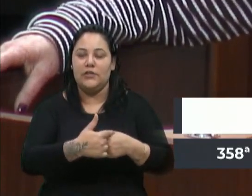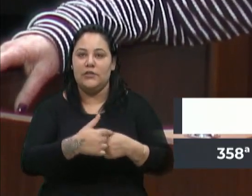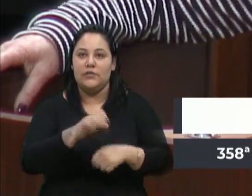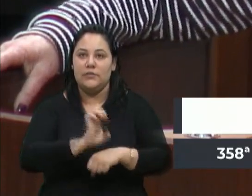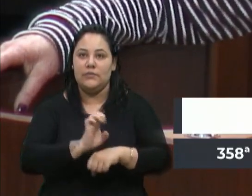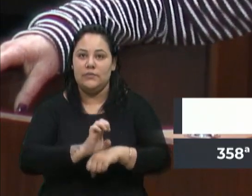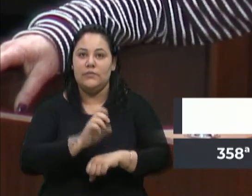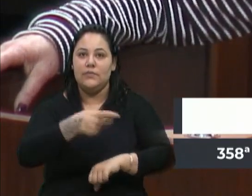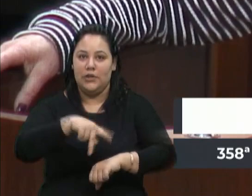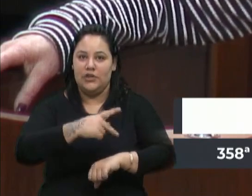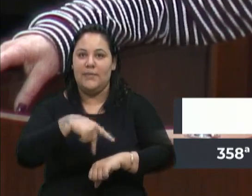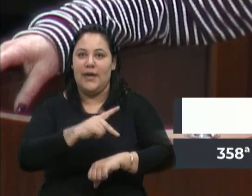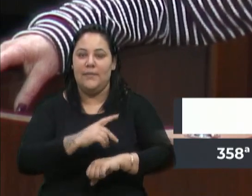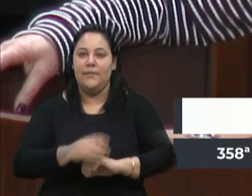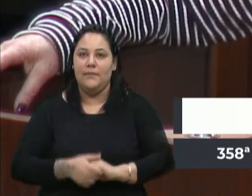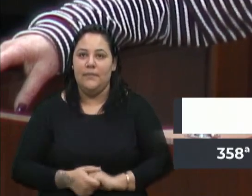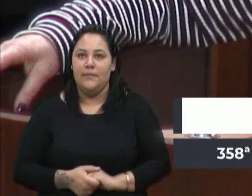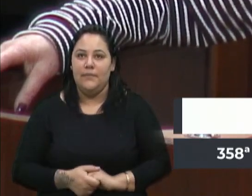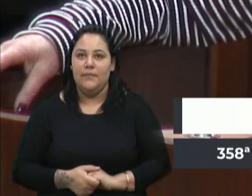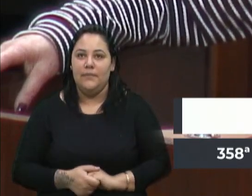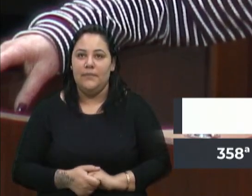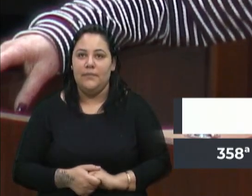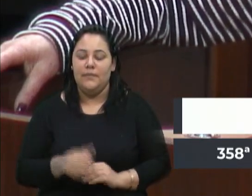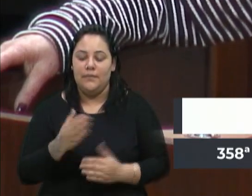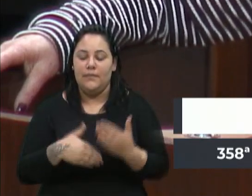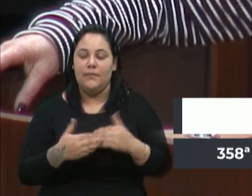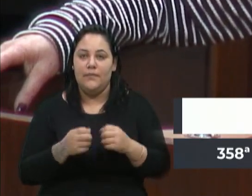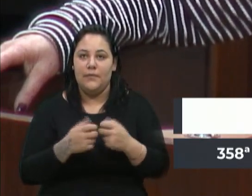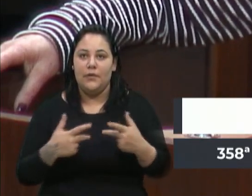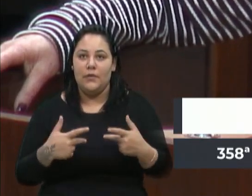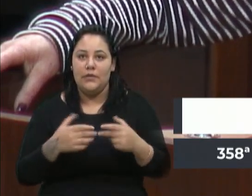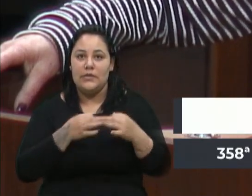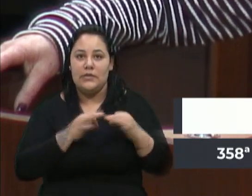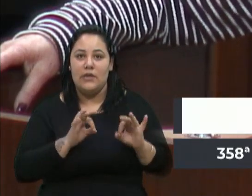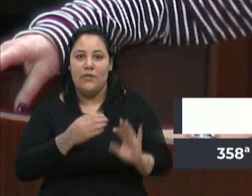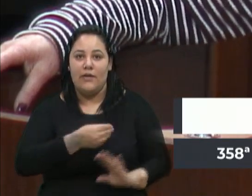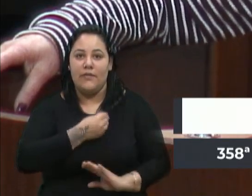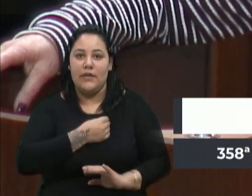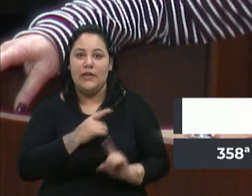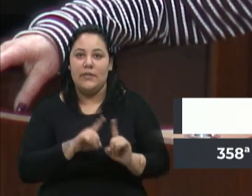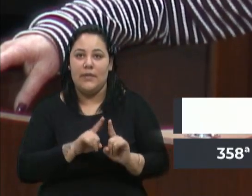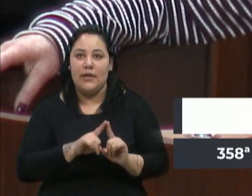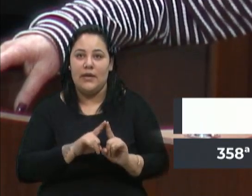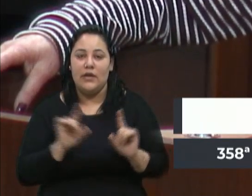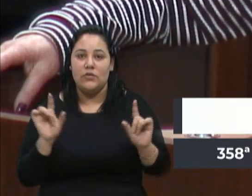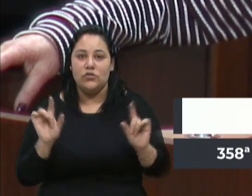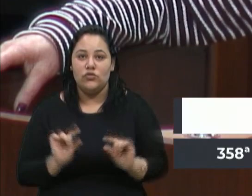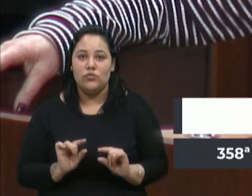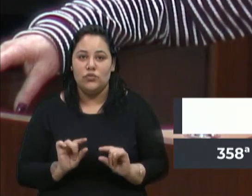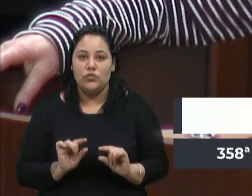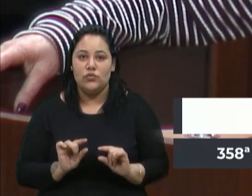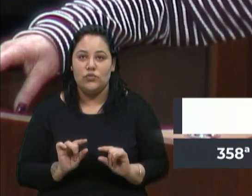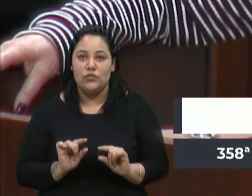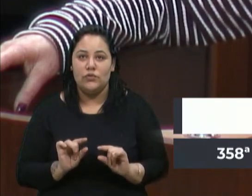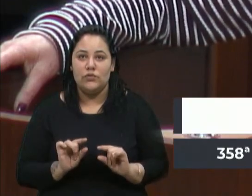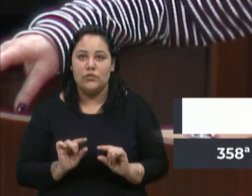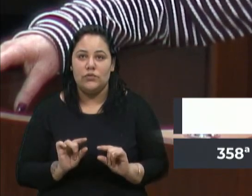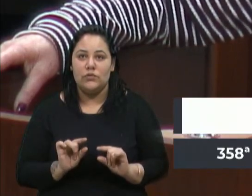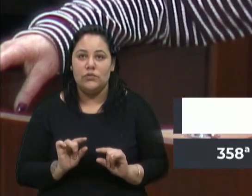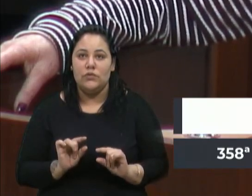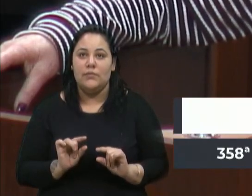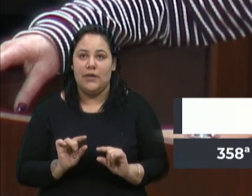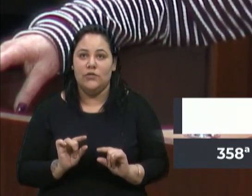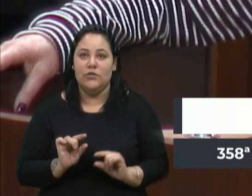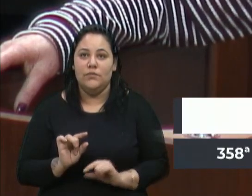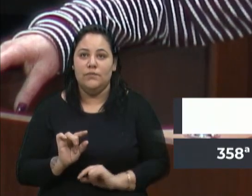o diagnóstico precoce, além de tudo, além de salvar vidas, ele diminui, uma estimativa do